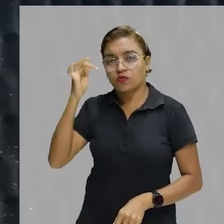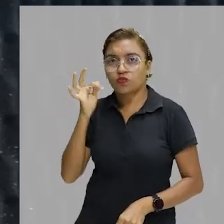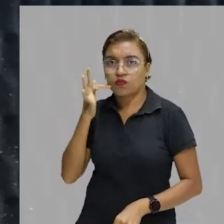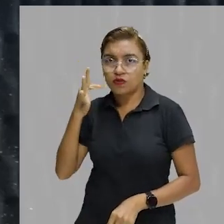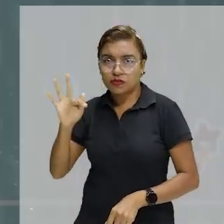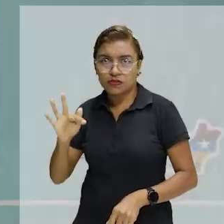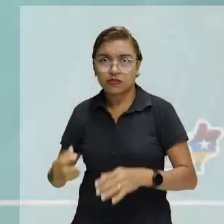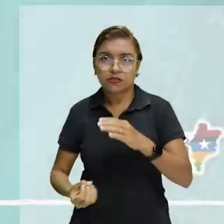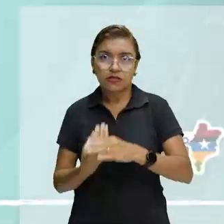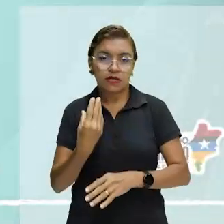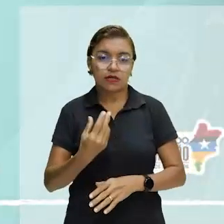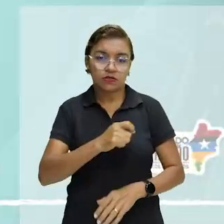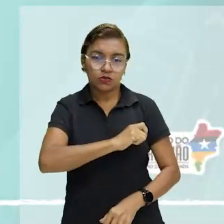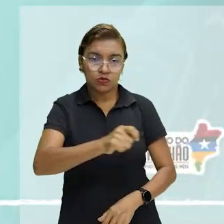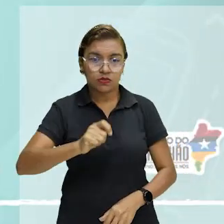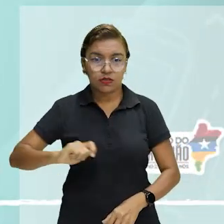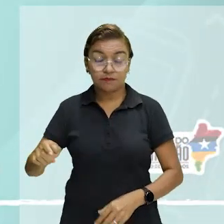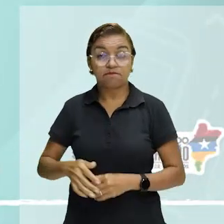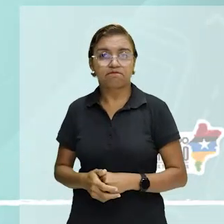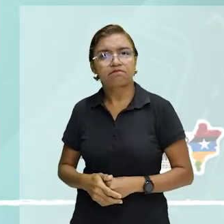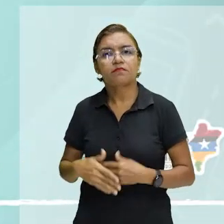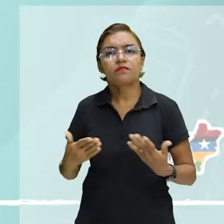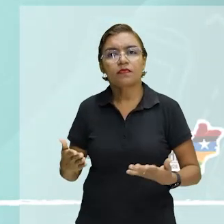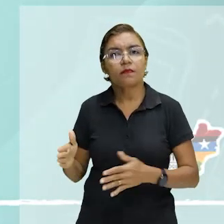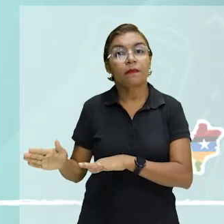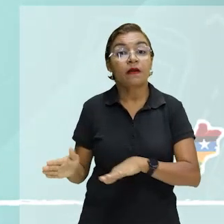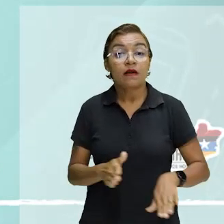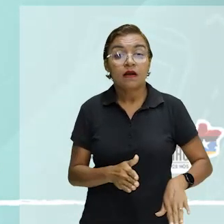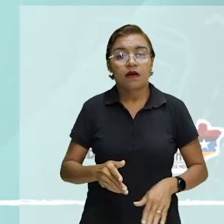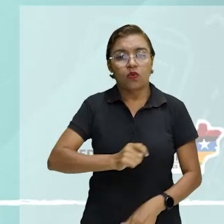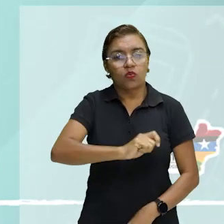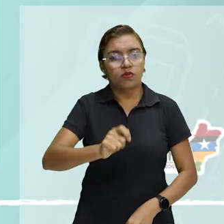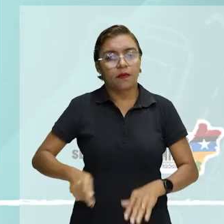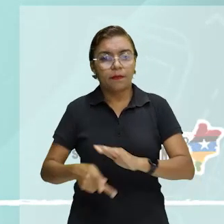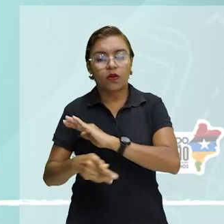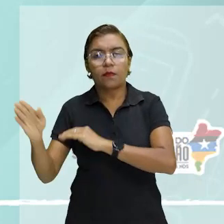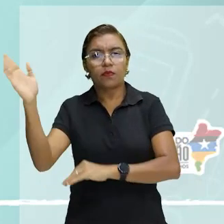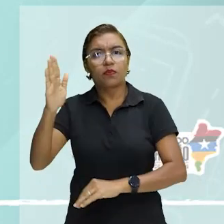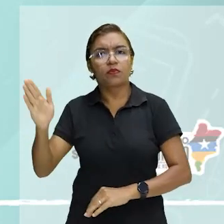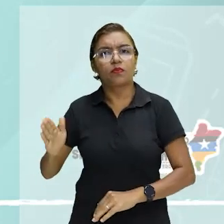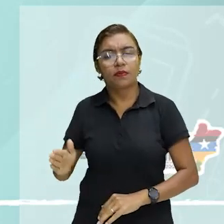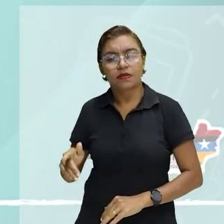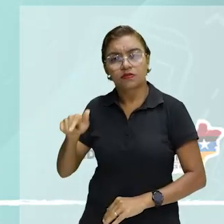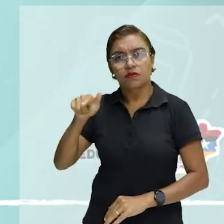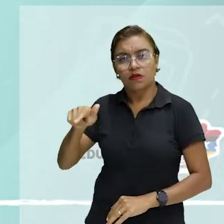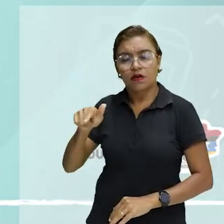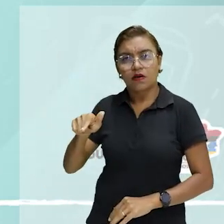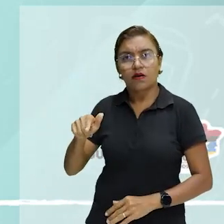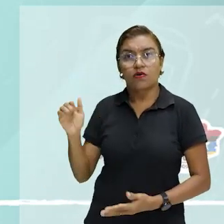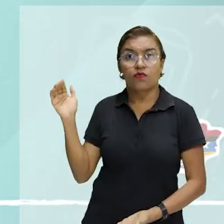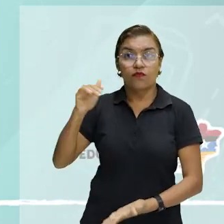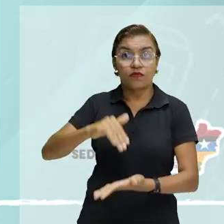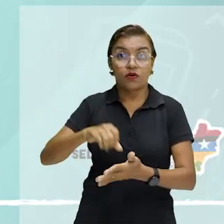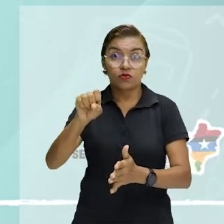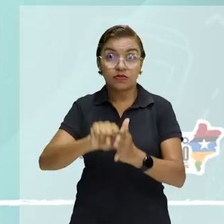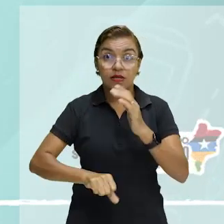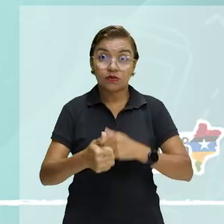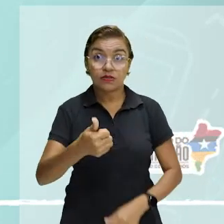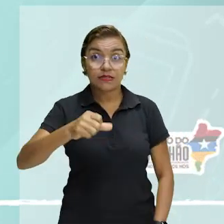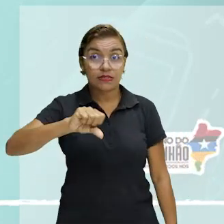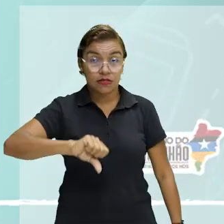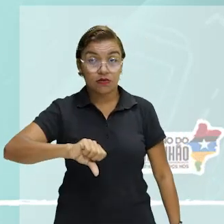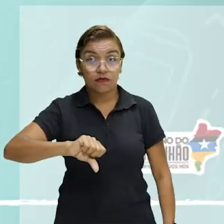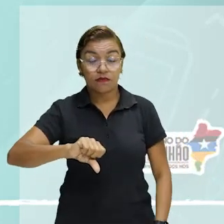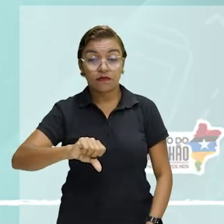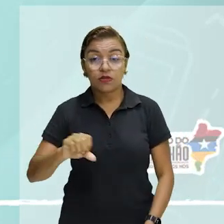quadra. O tênis no Brasil, galerinha. No Brasil, a modalidade passou a existir no final do século XIX, com